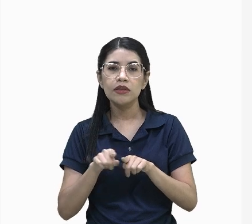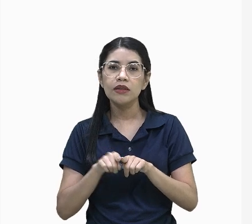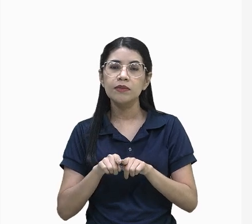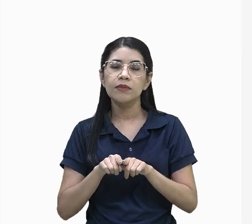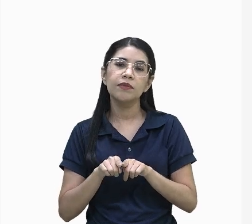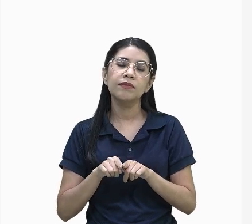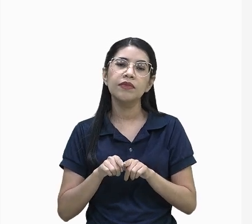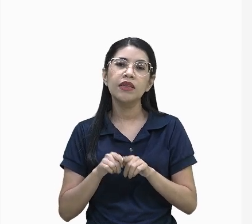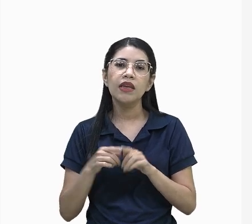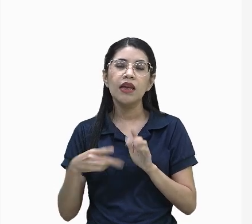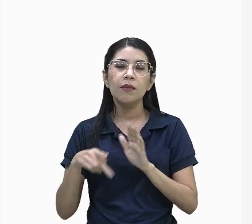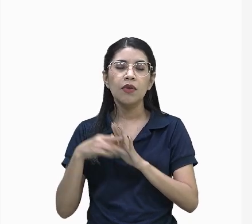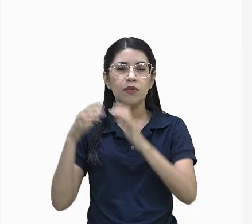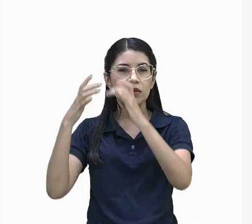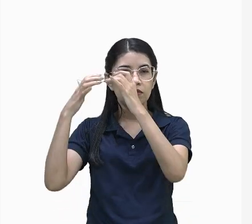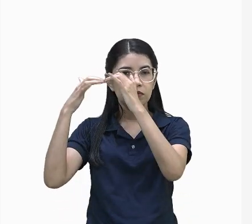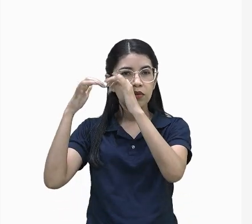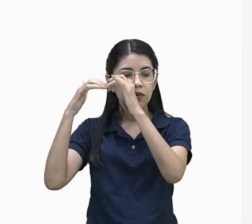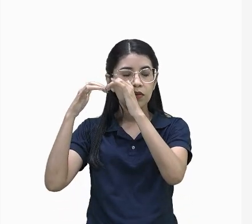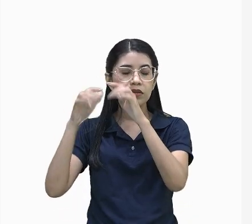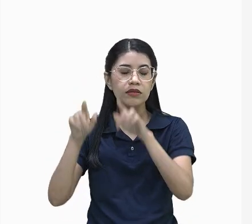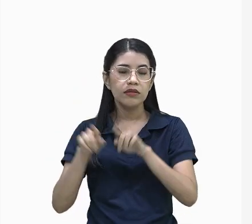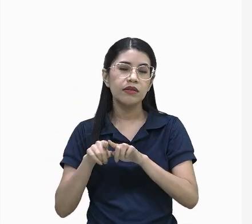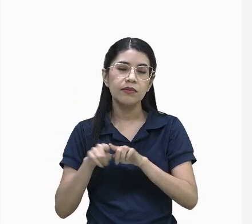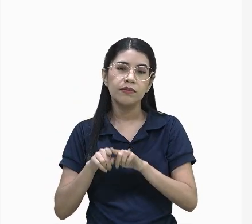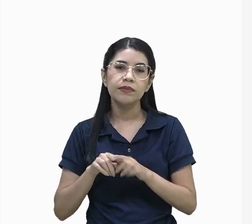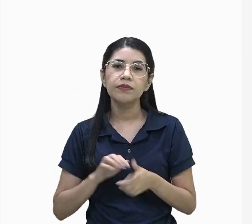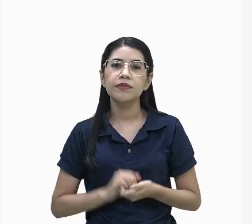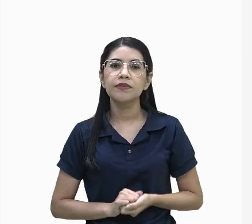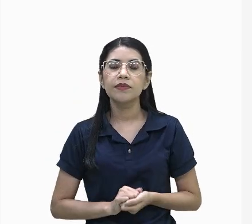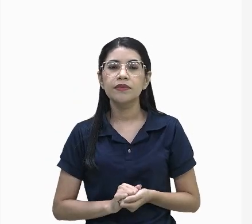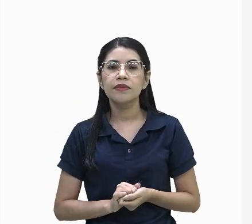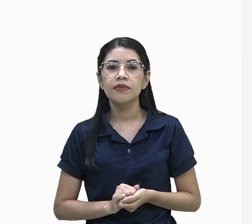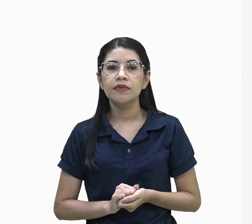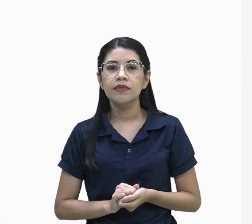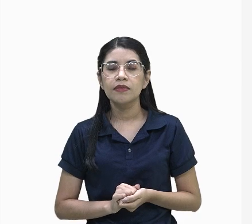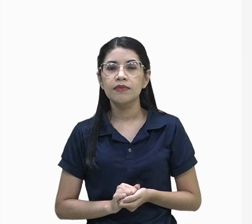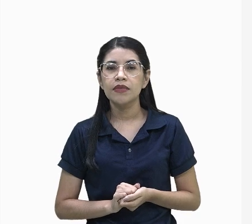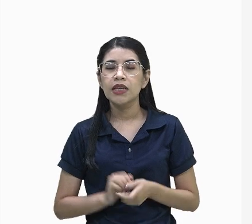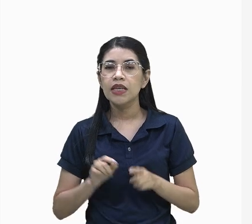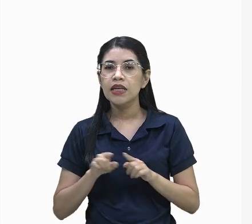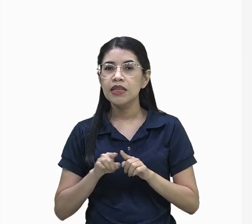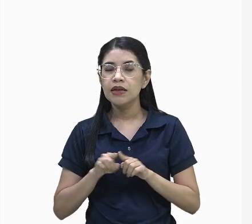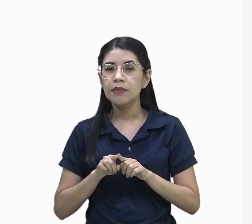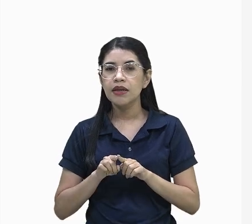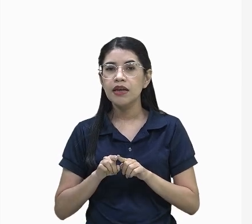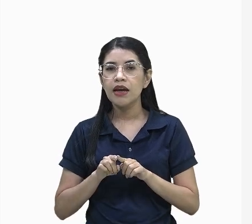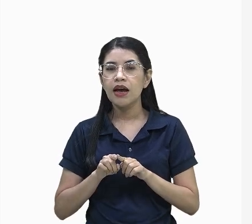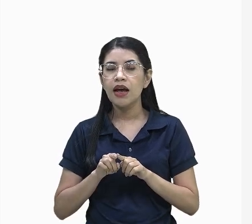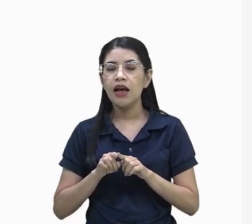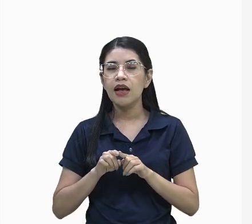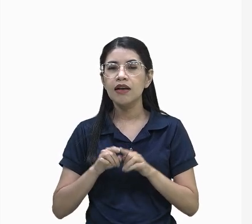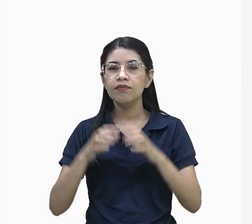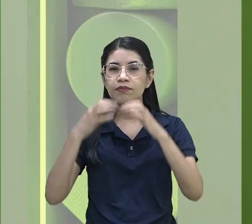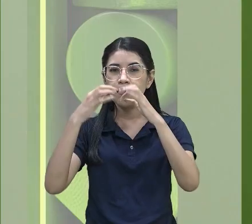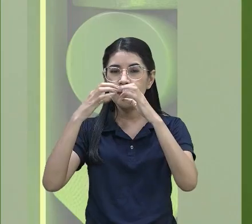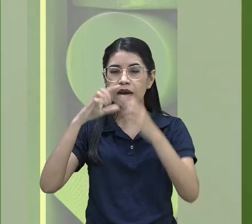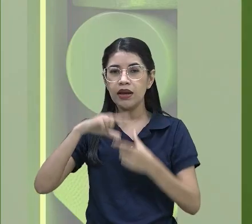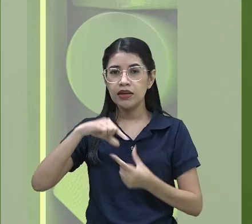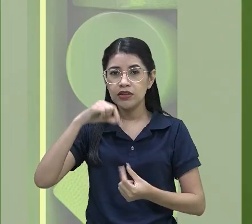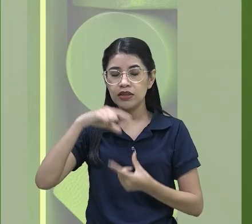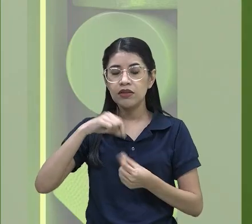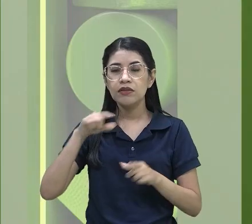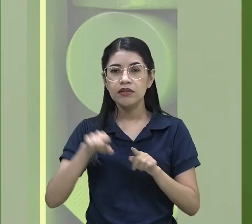da parte do entendimento das doenças neurológicas, e a esclerose múltipla. Em algumas